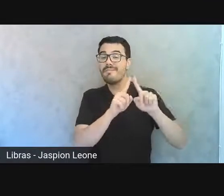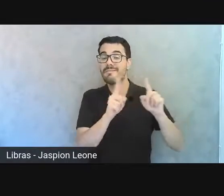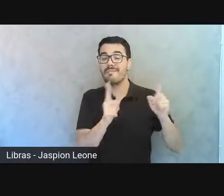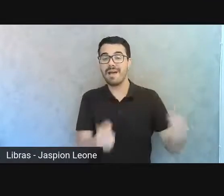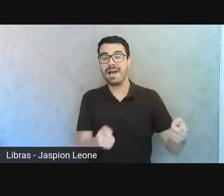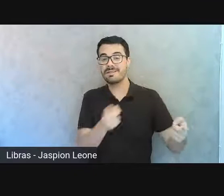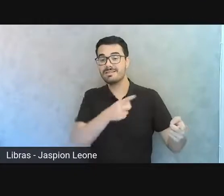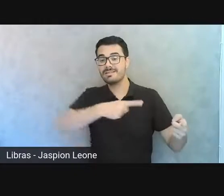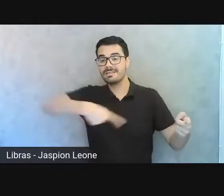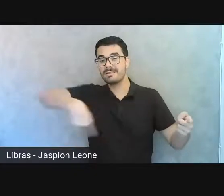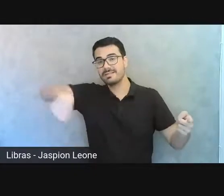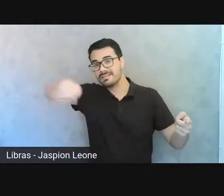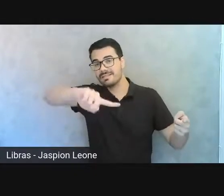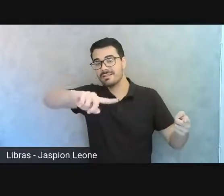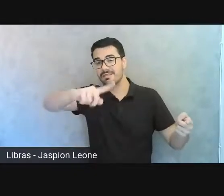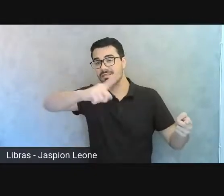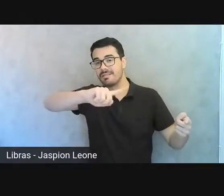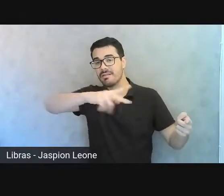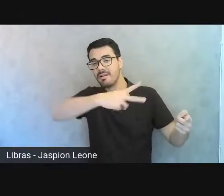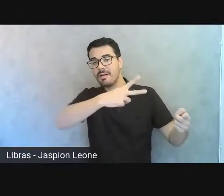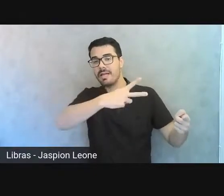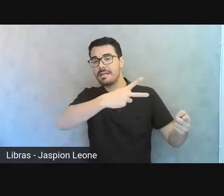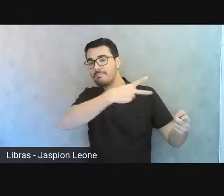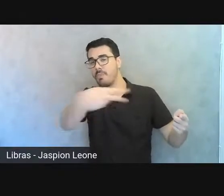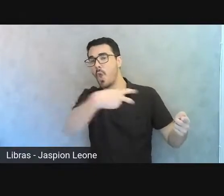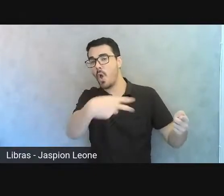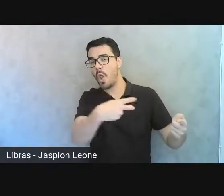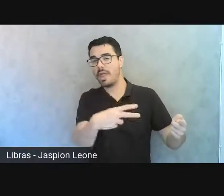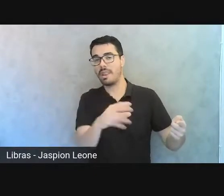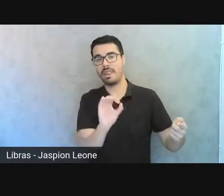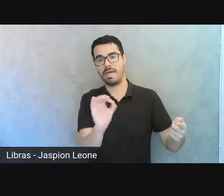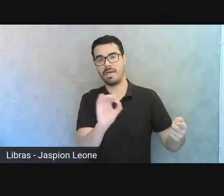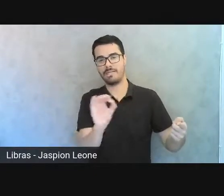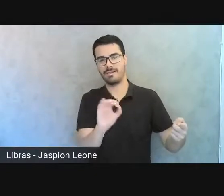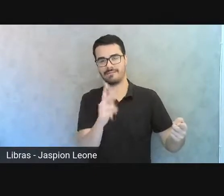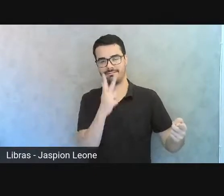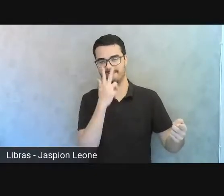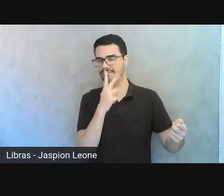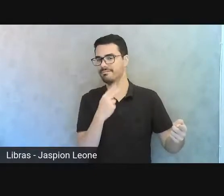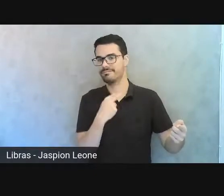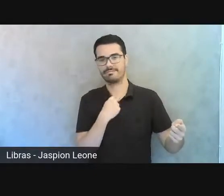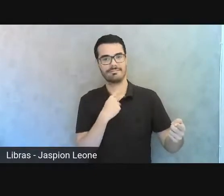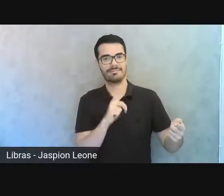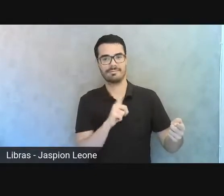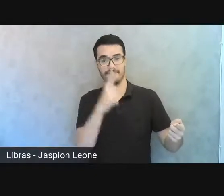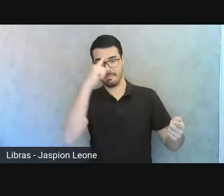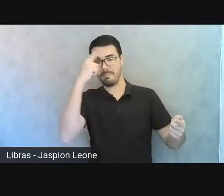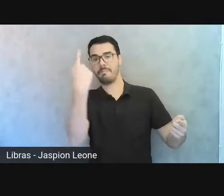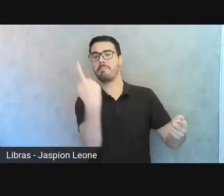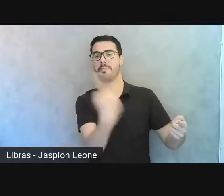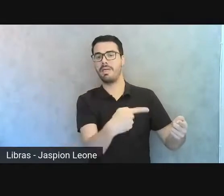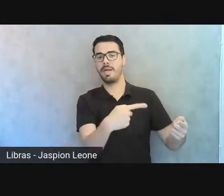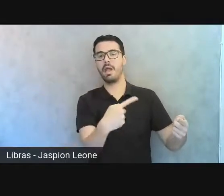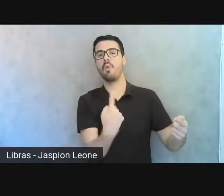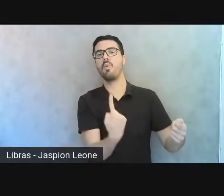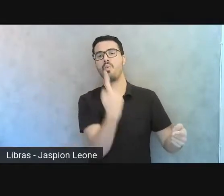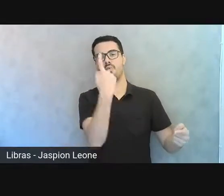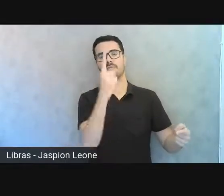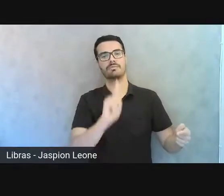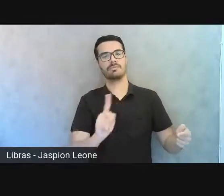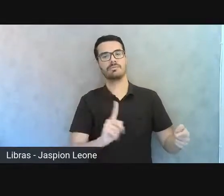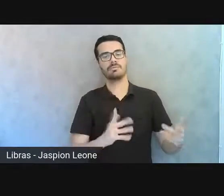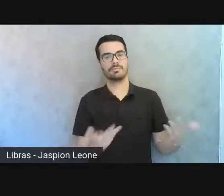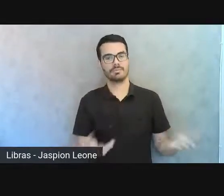por nenhuma, na medida que se expõe igualmente a todas. Ninguém realmente manda unilateralmente. Com isso,